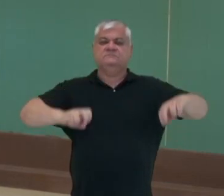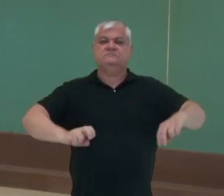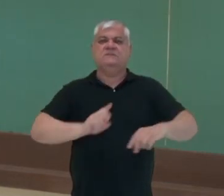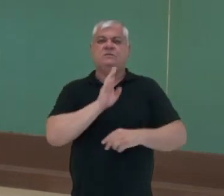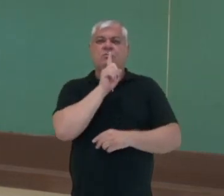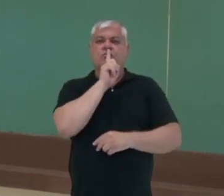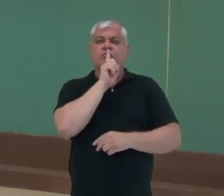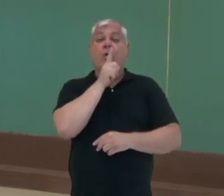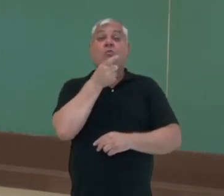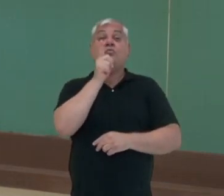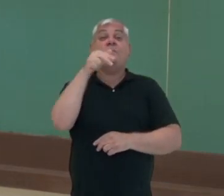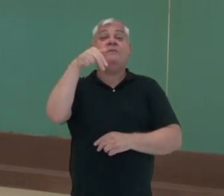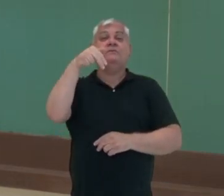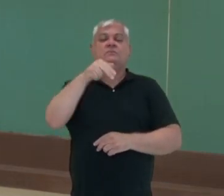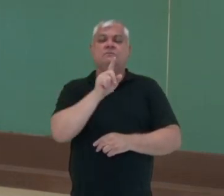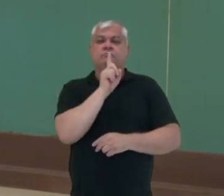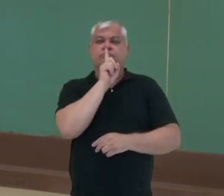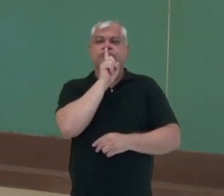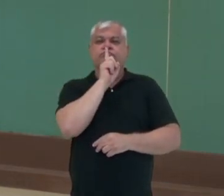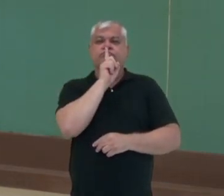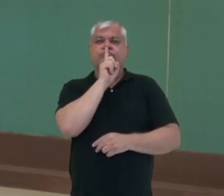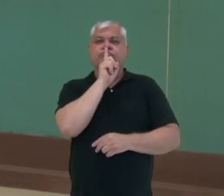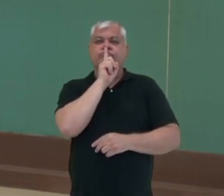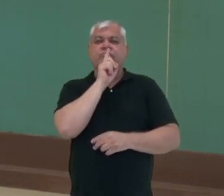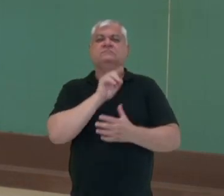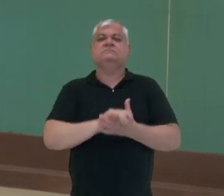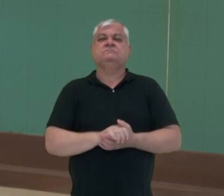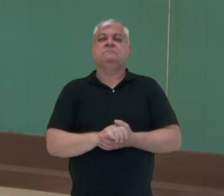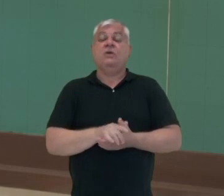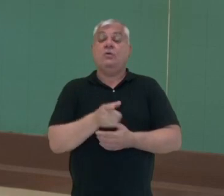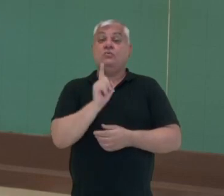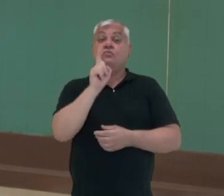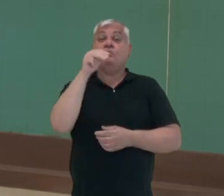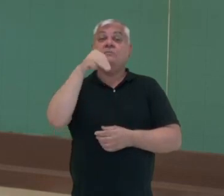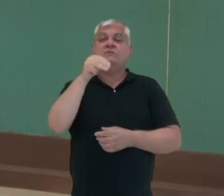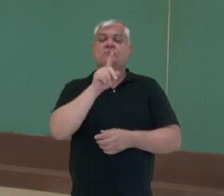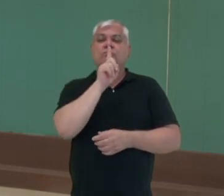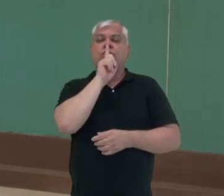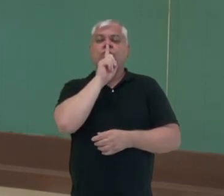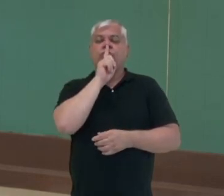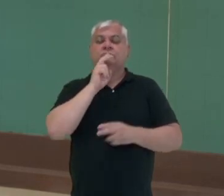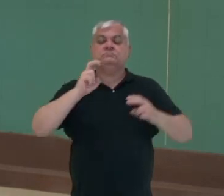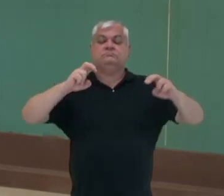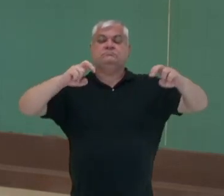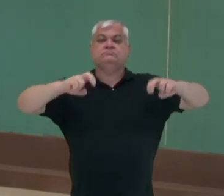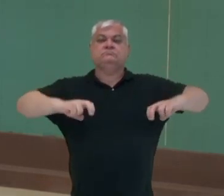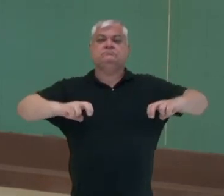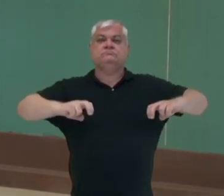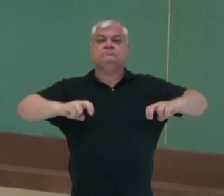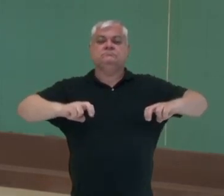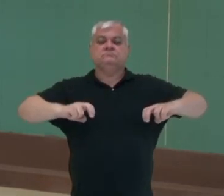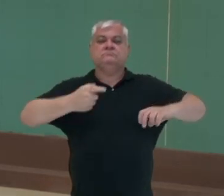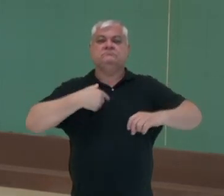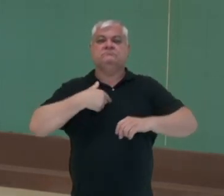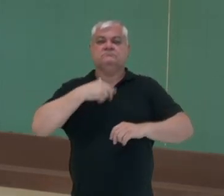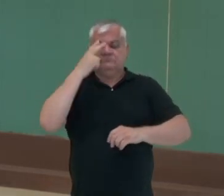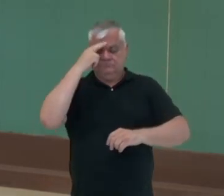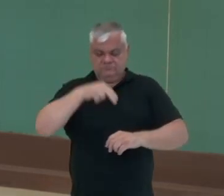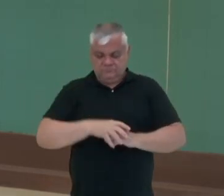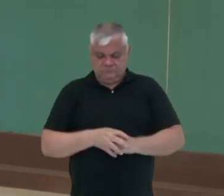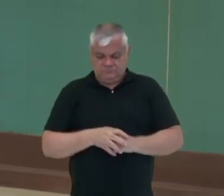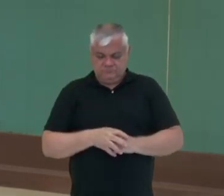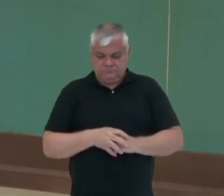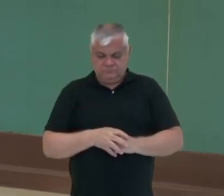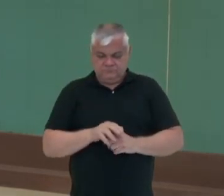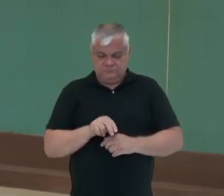dela, 1 minuto, desculpa, eu acho que eu tinha citado 3 minutos. 1 minuto, a pessoa sentava na frente dela, ela estava abaixada, a pessoa sentava, levantava, olhava